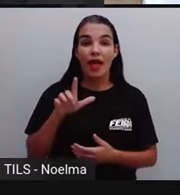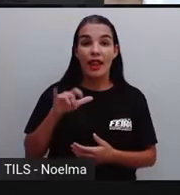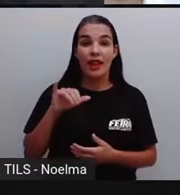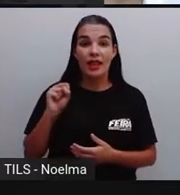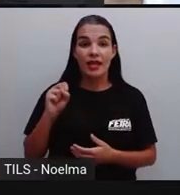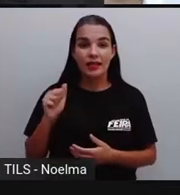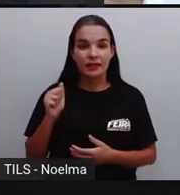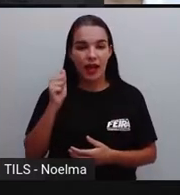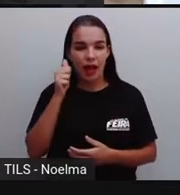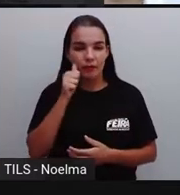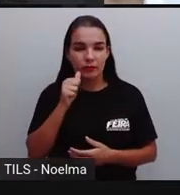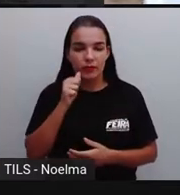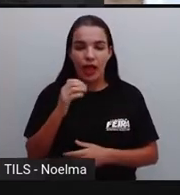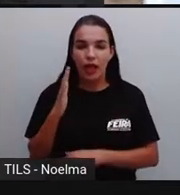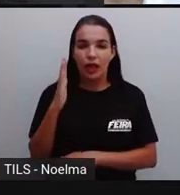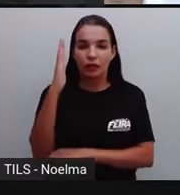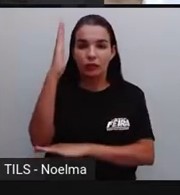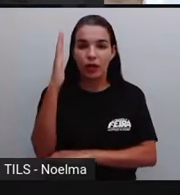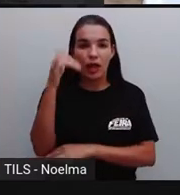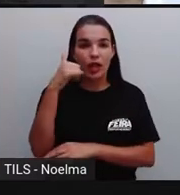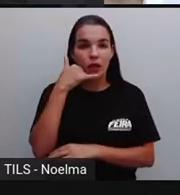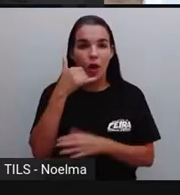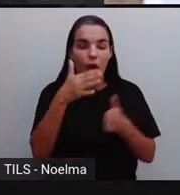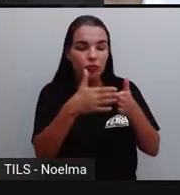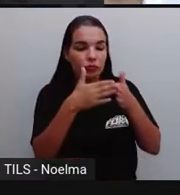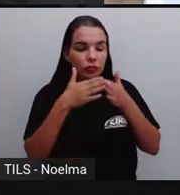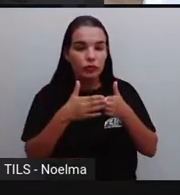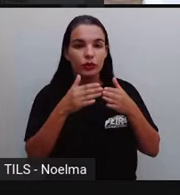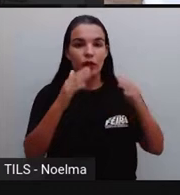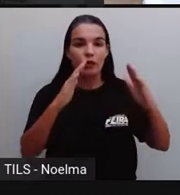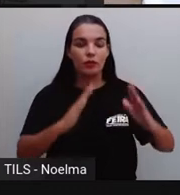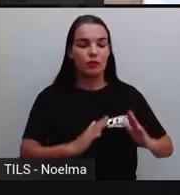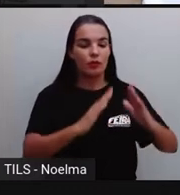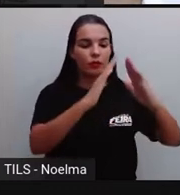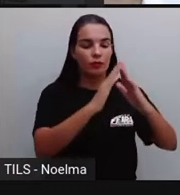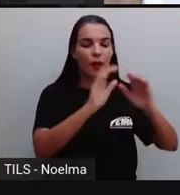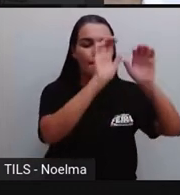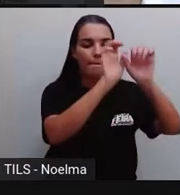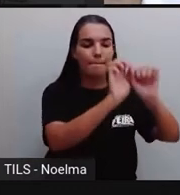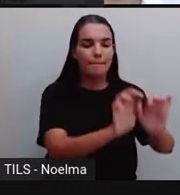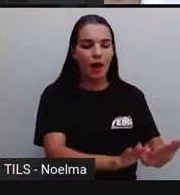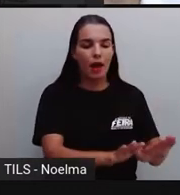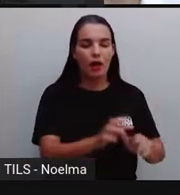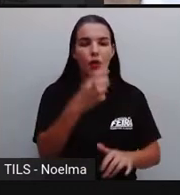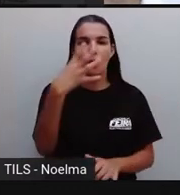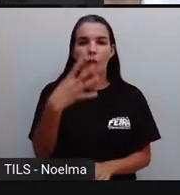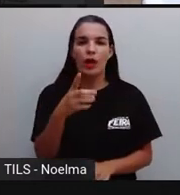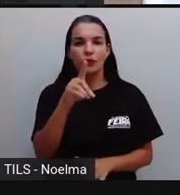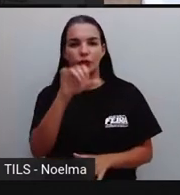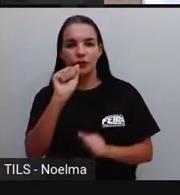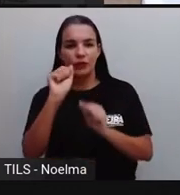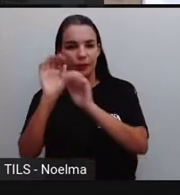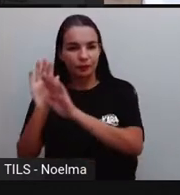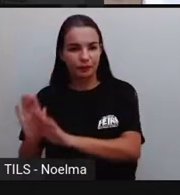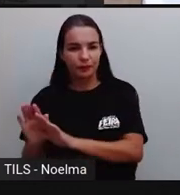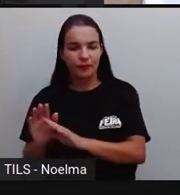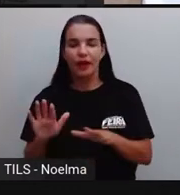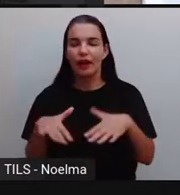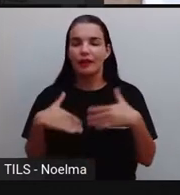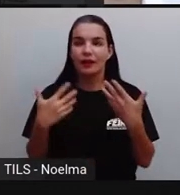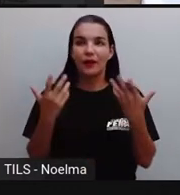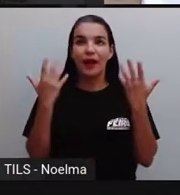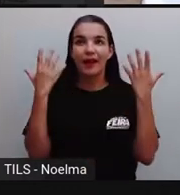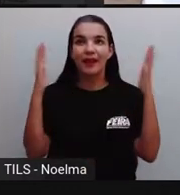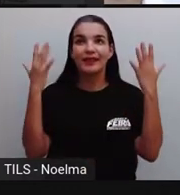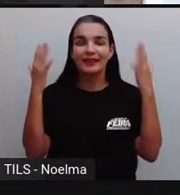Elisa ligou para o hotel e reservou a hospedagem de seus dois pássaros por 4 dias. E graças a